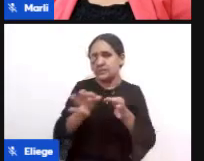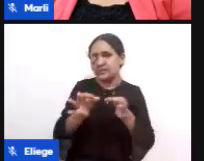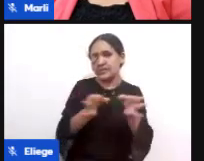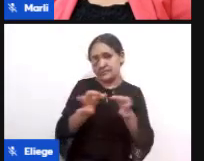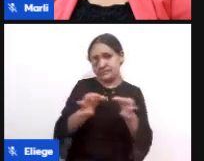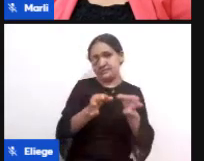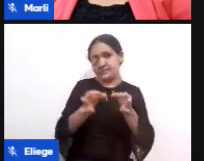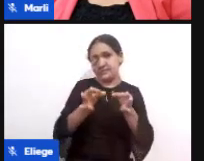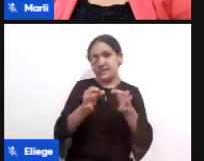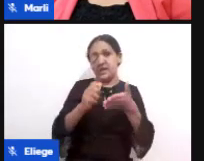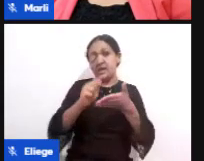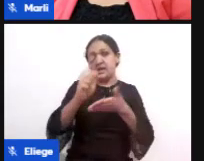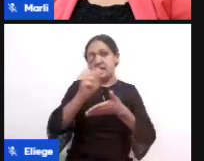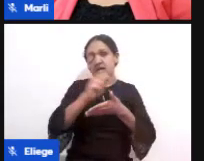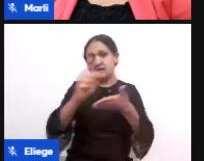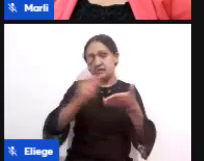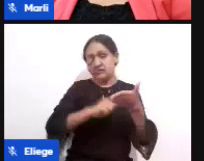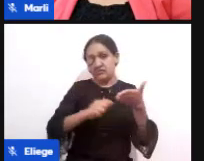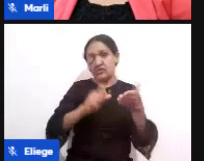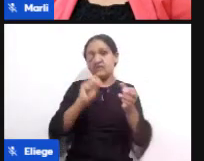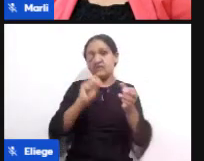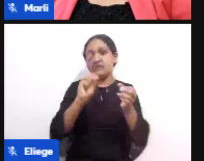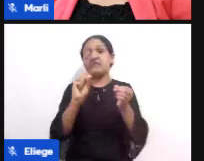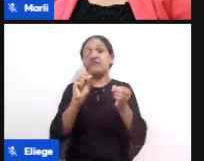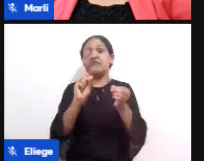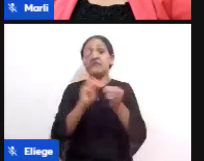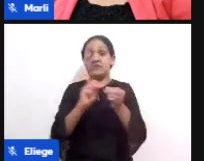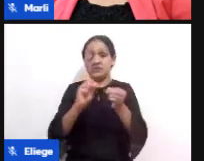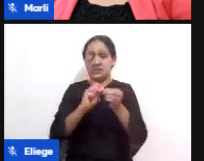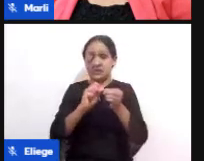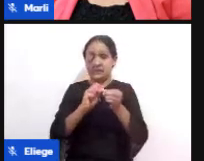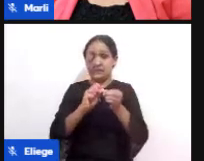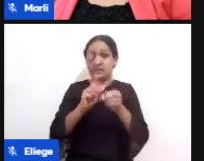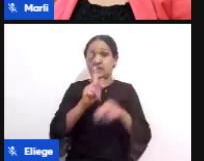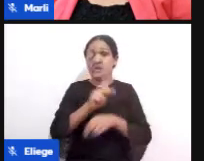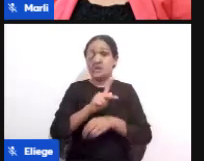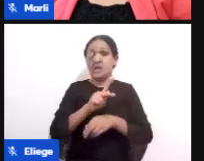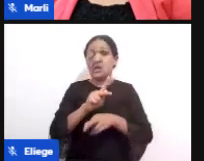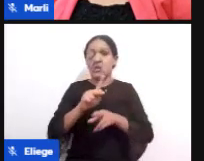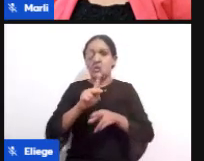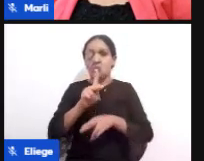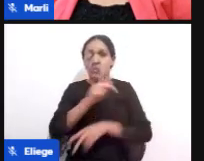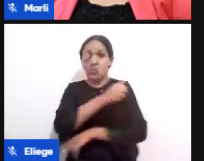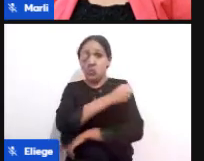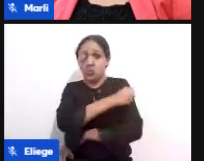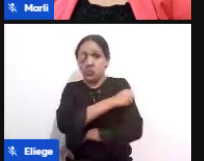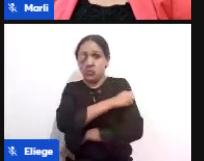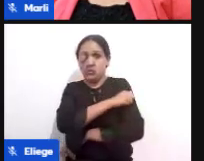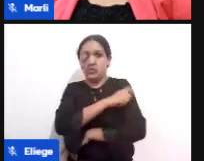atividades possuam diferentes níveis de complexidade. Parte